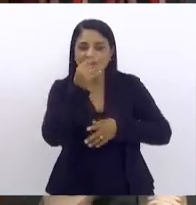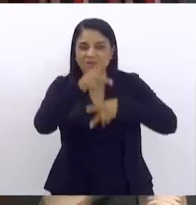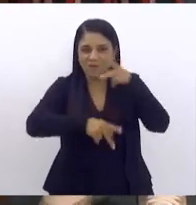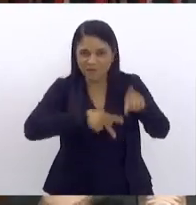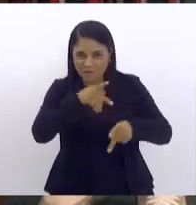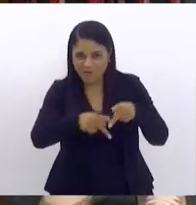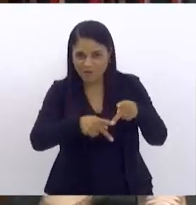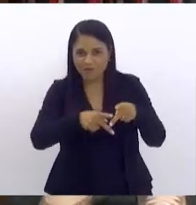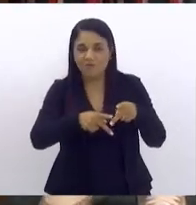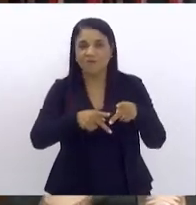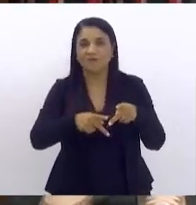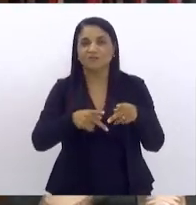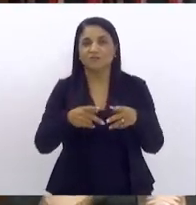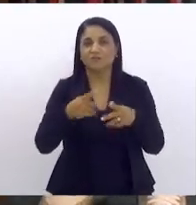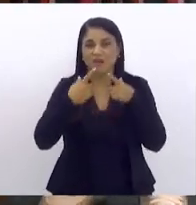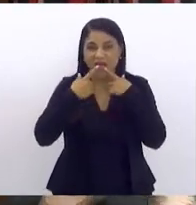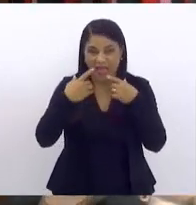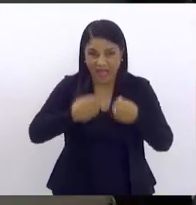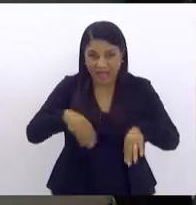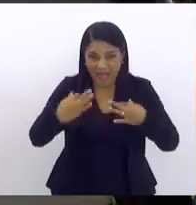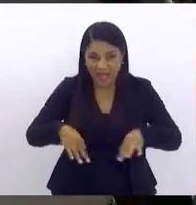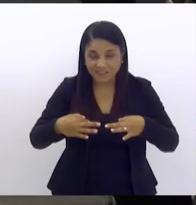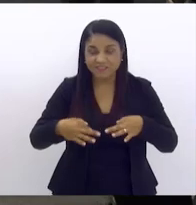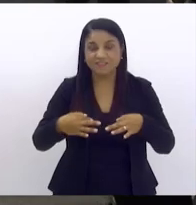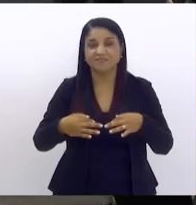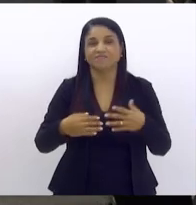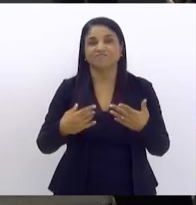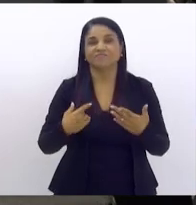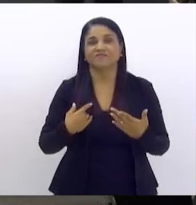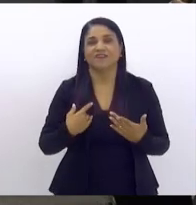língua do sem noção. Obrigada, presidente.